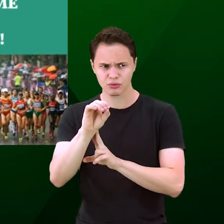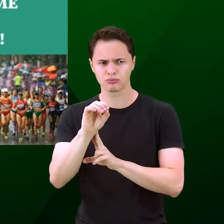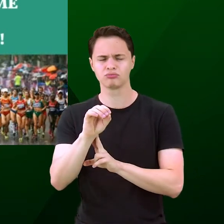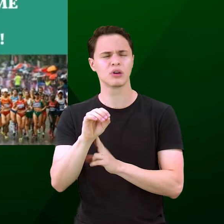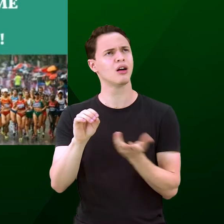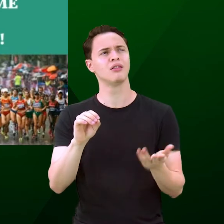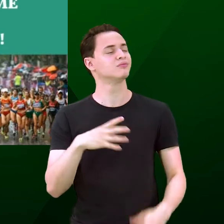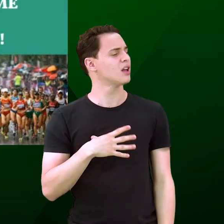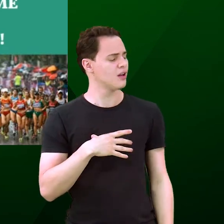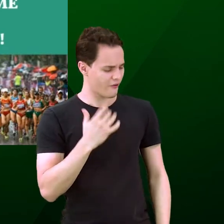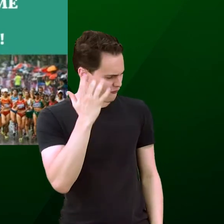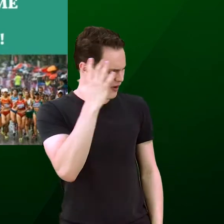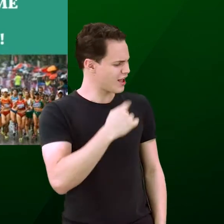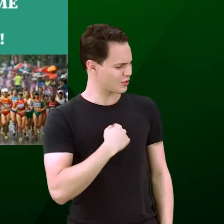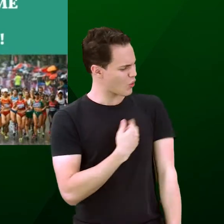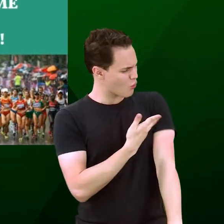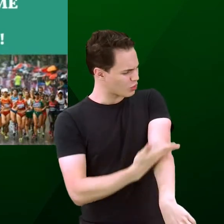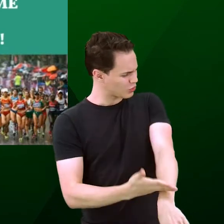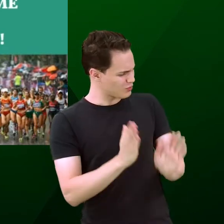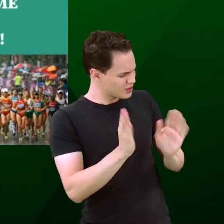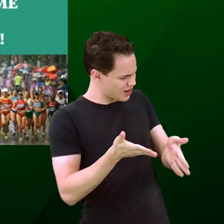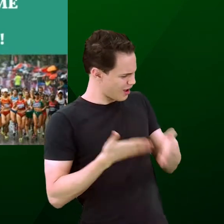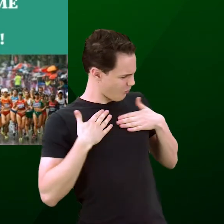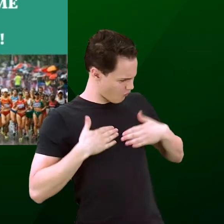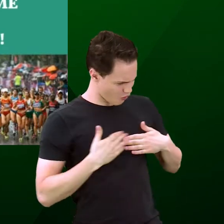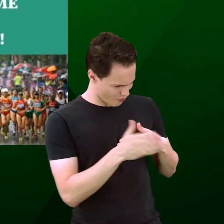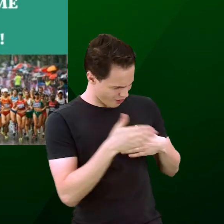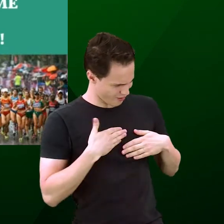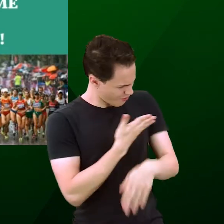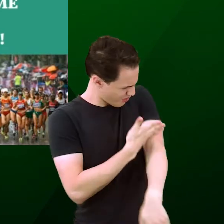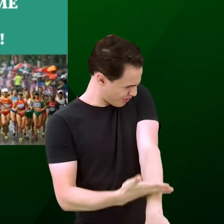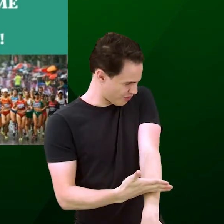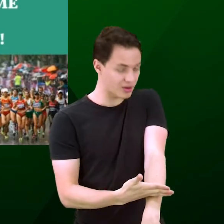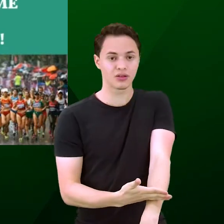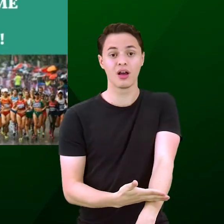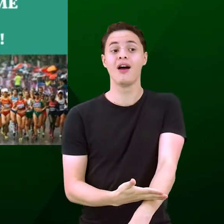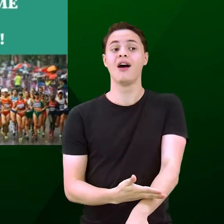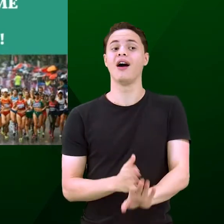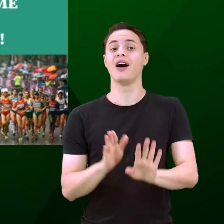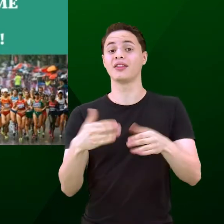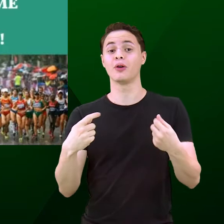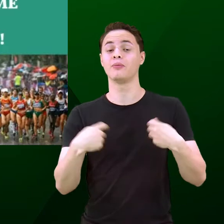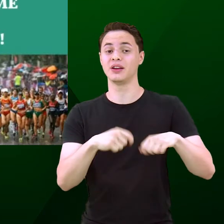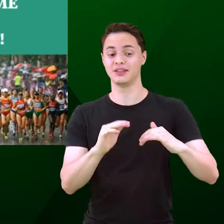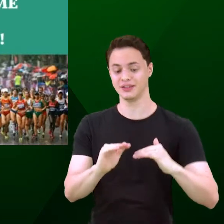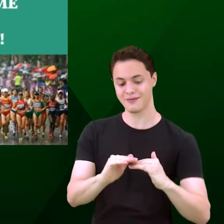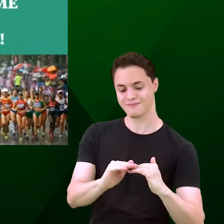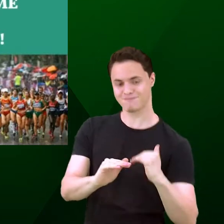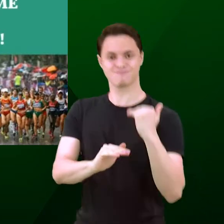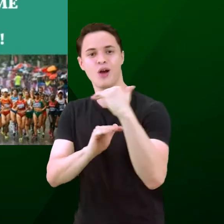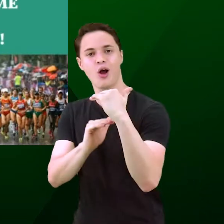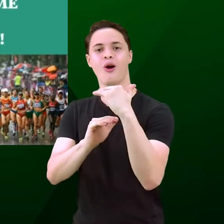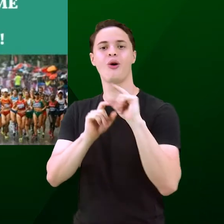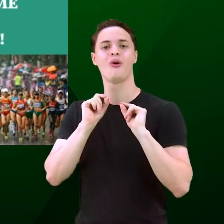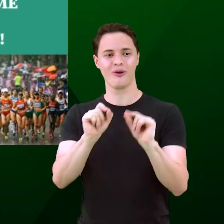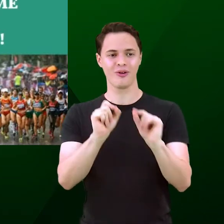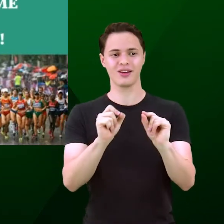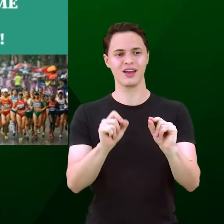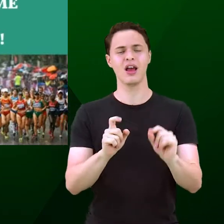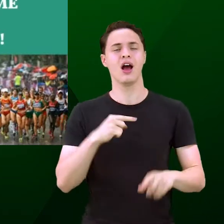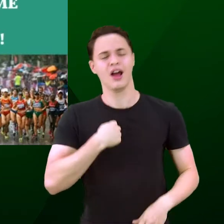gente traz lá da periodização, né, lá da educação física, que estão alinhados com o